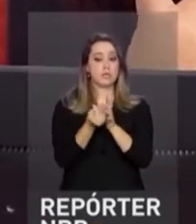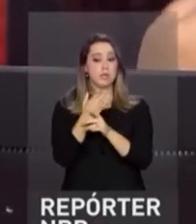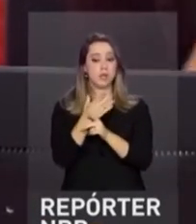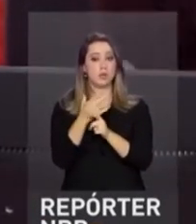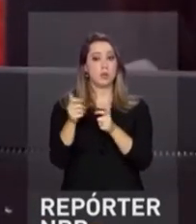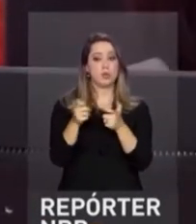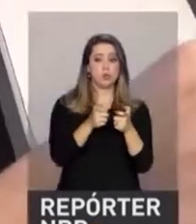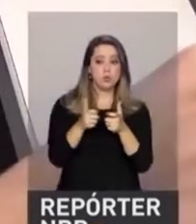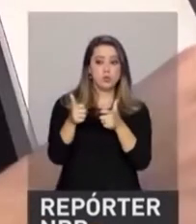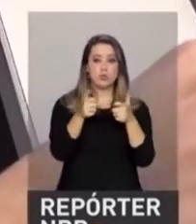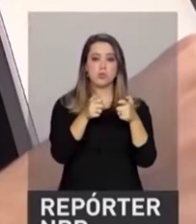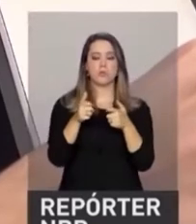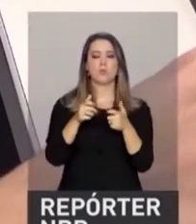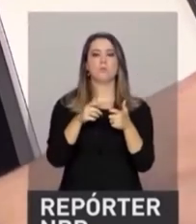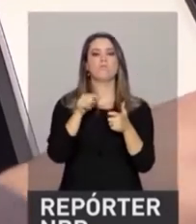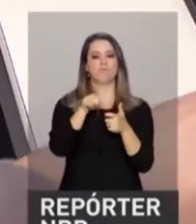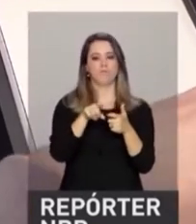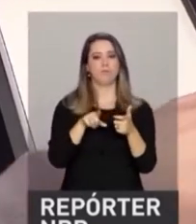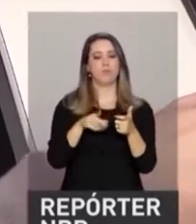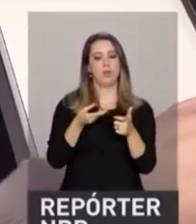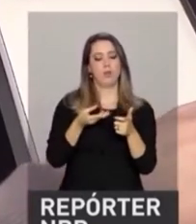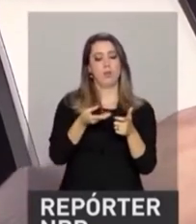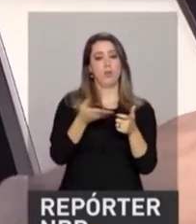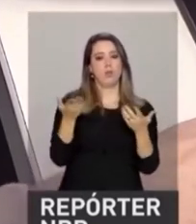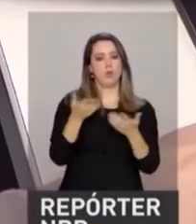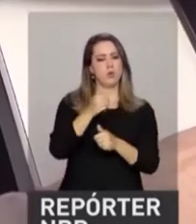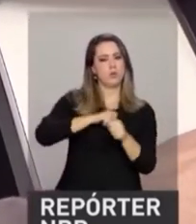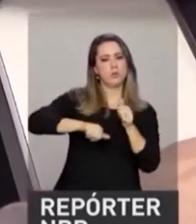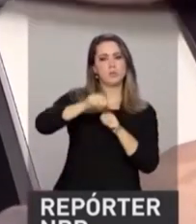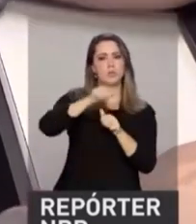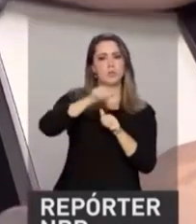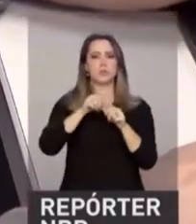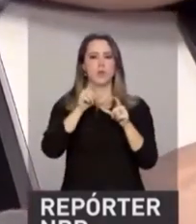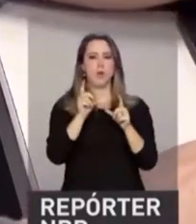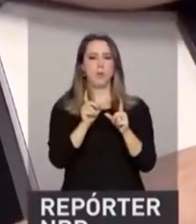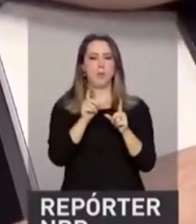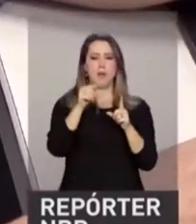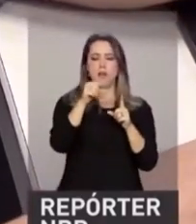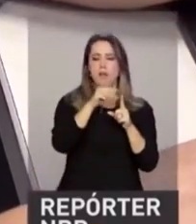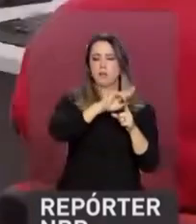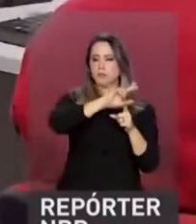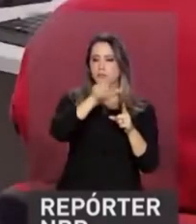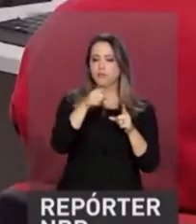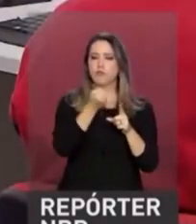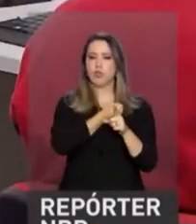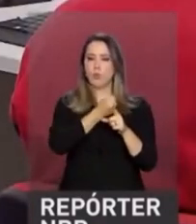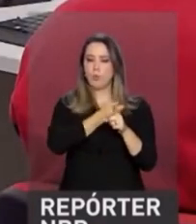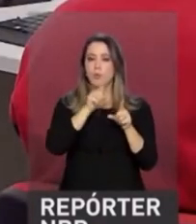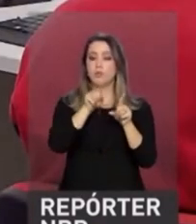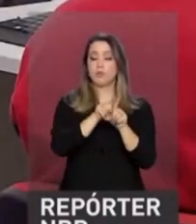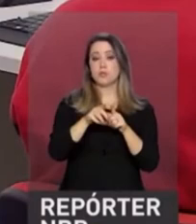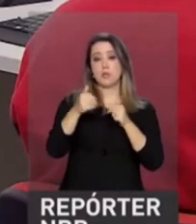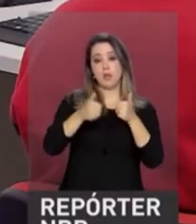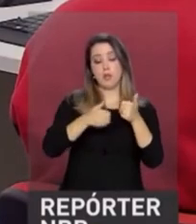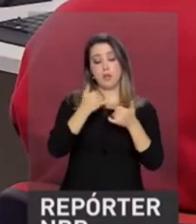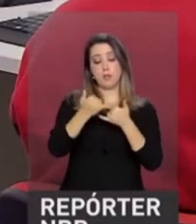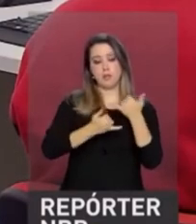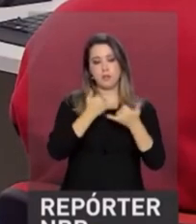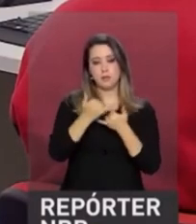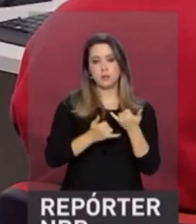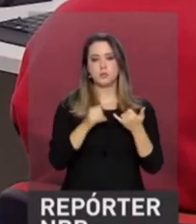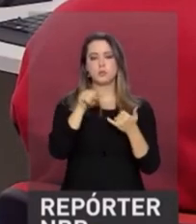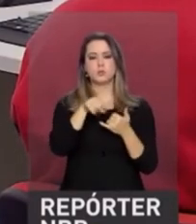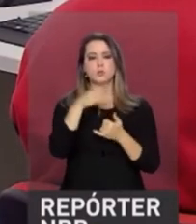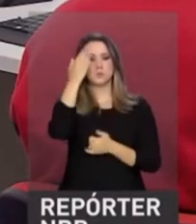de jogos de videogame e estudam como transformar letras e números em diversão. Aqui, eles aprendem como o